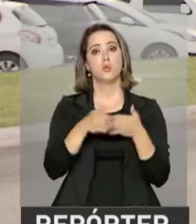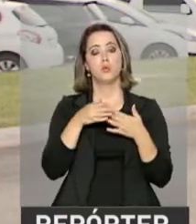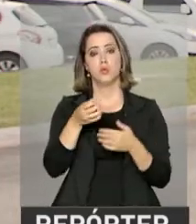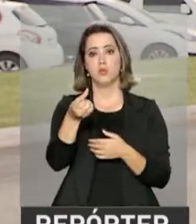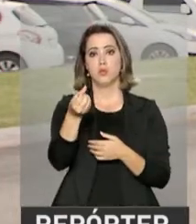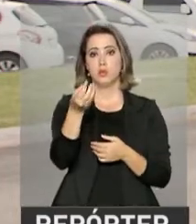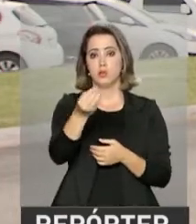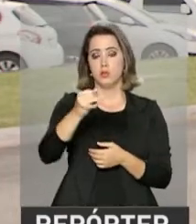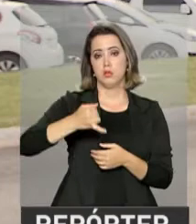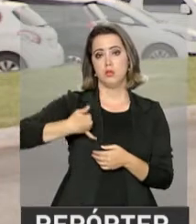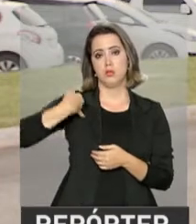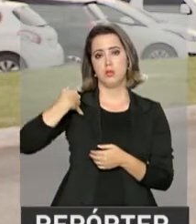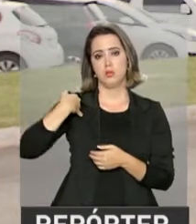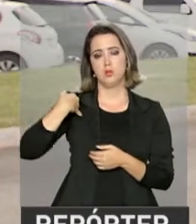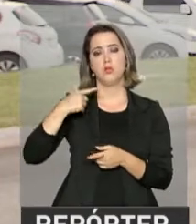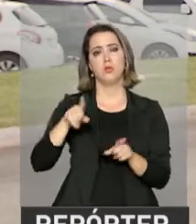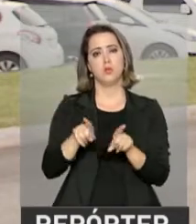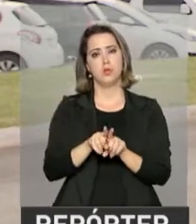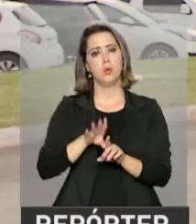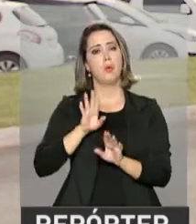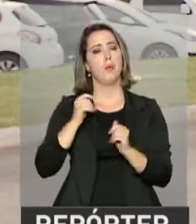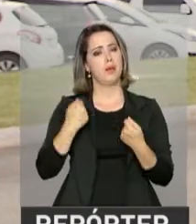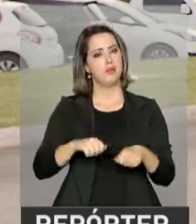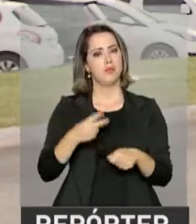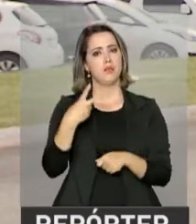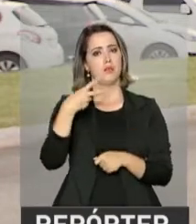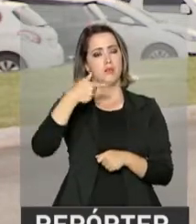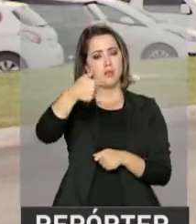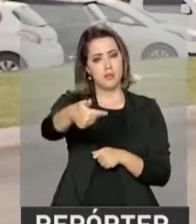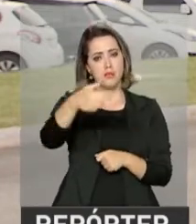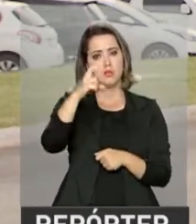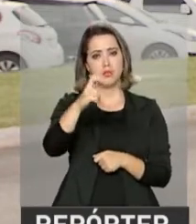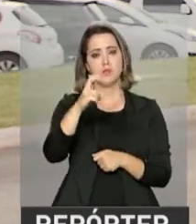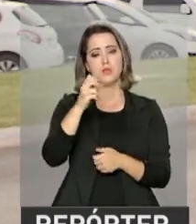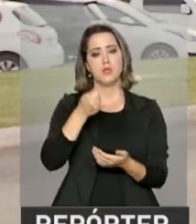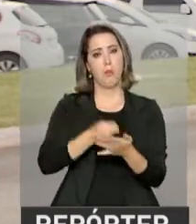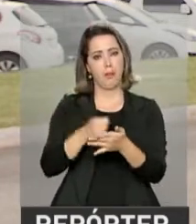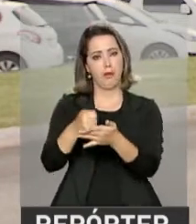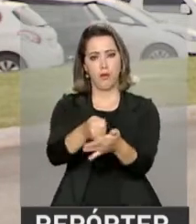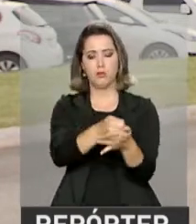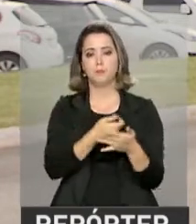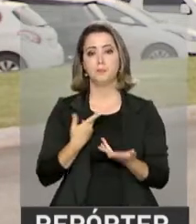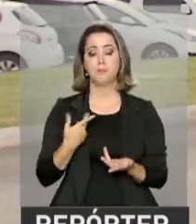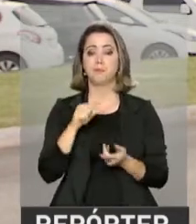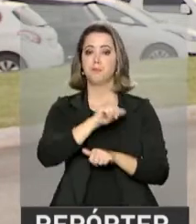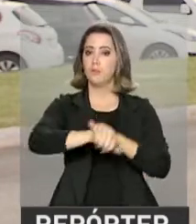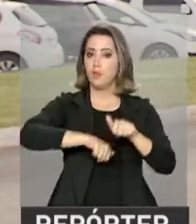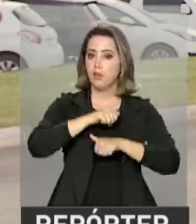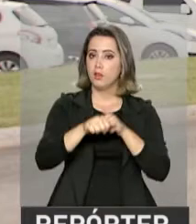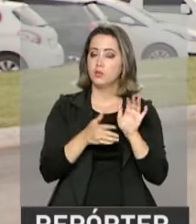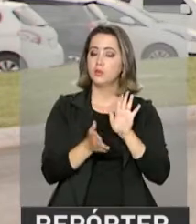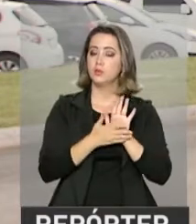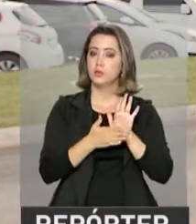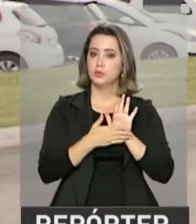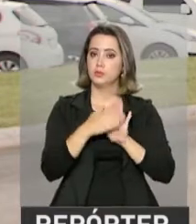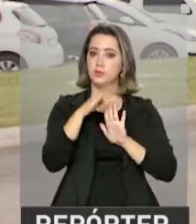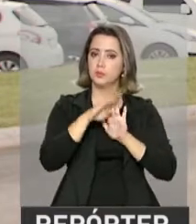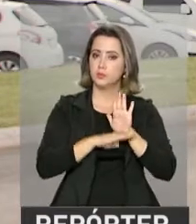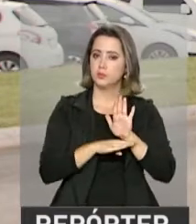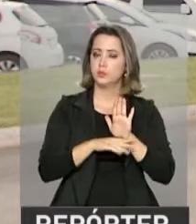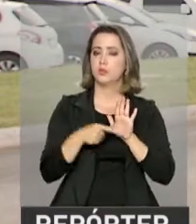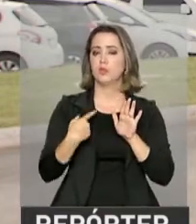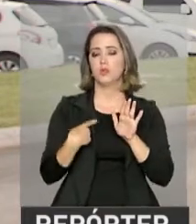60 anos de idade com pelo menos 25 anos de contribuição as mudanças propostas no projeto original